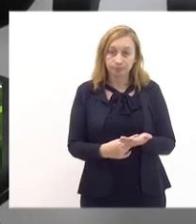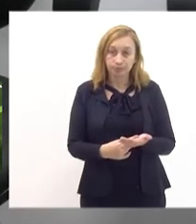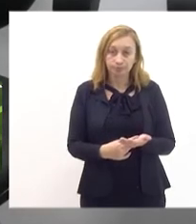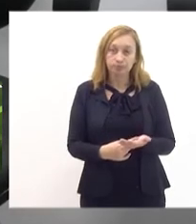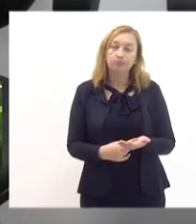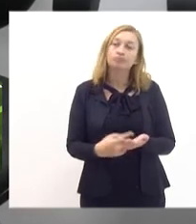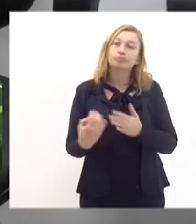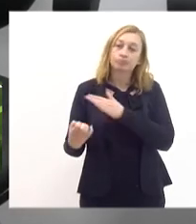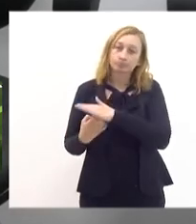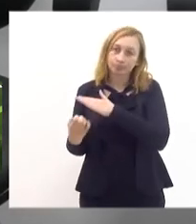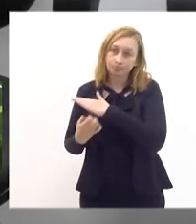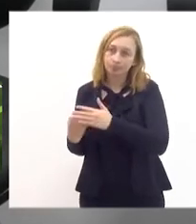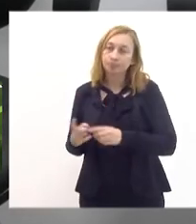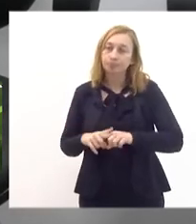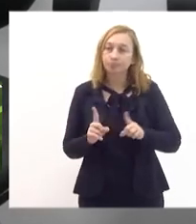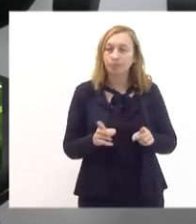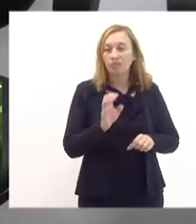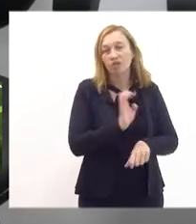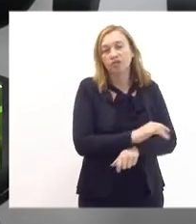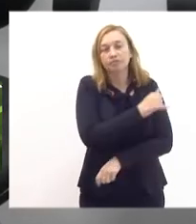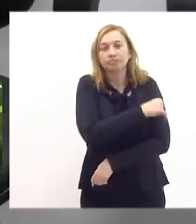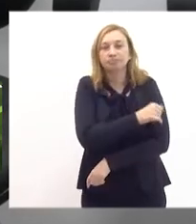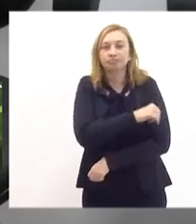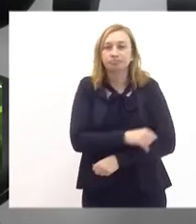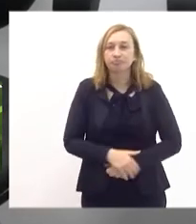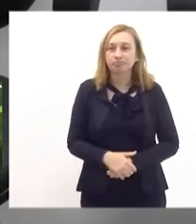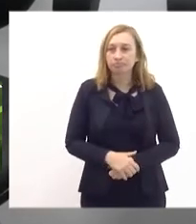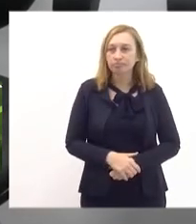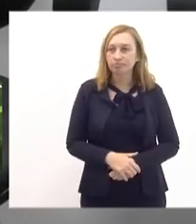com as empresas. Mas o Estado do Rio de Janeiro